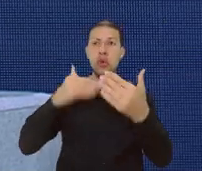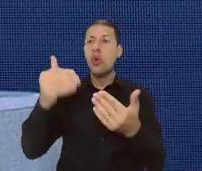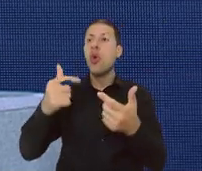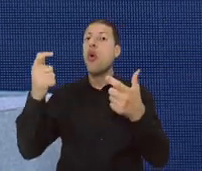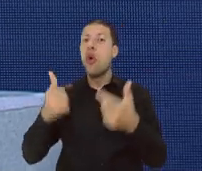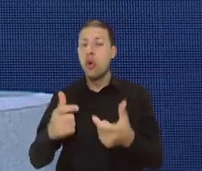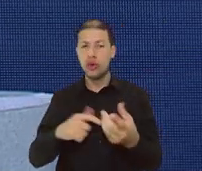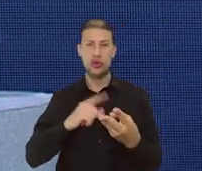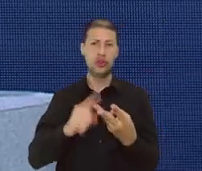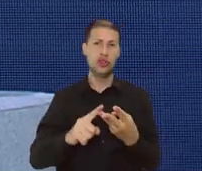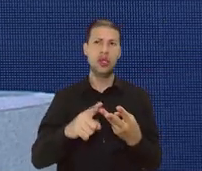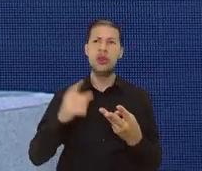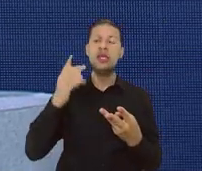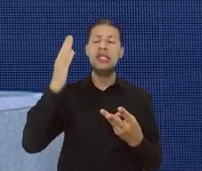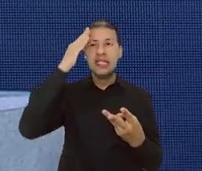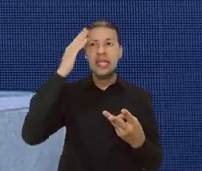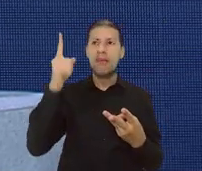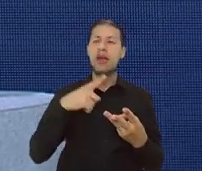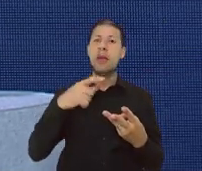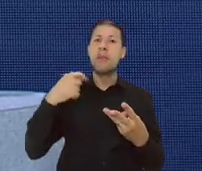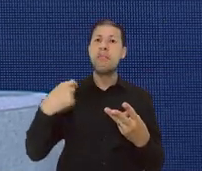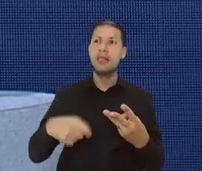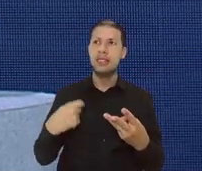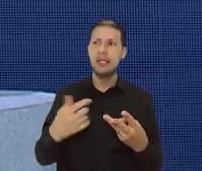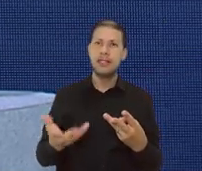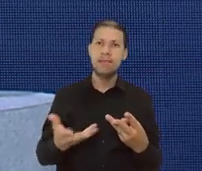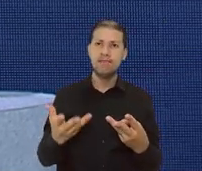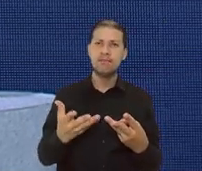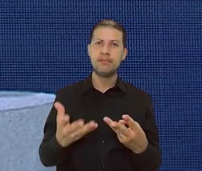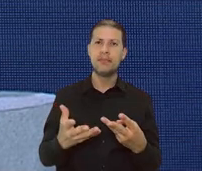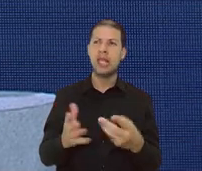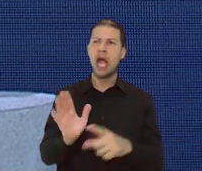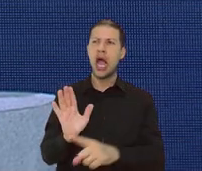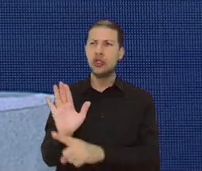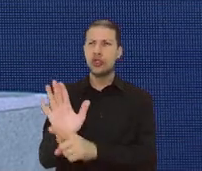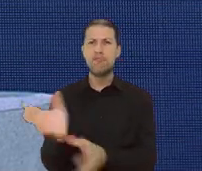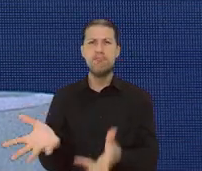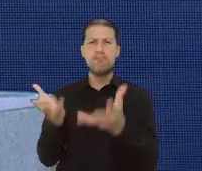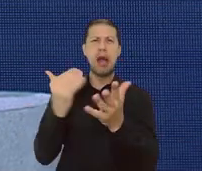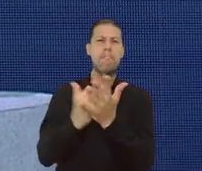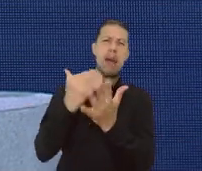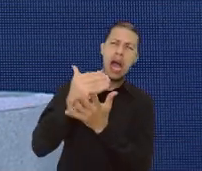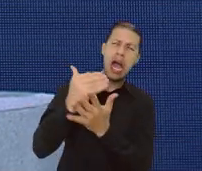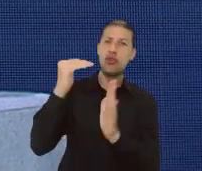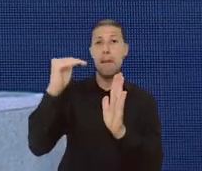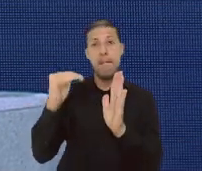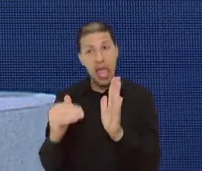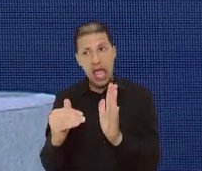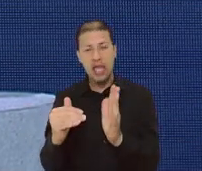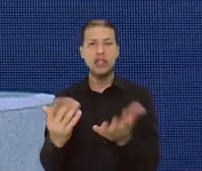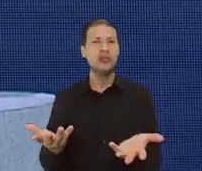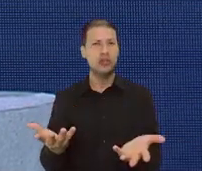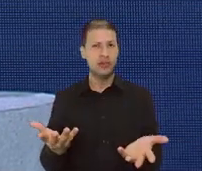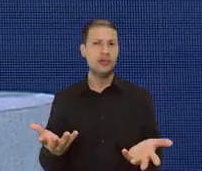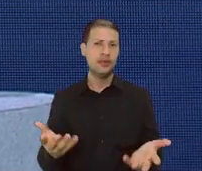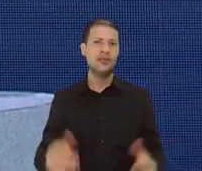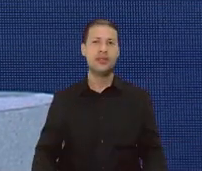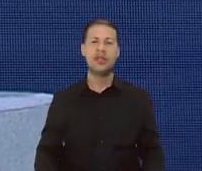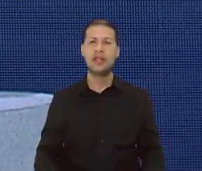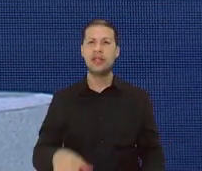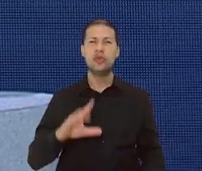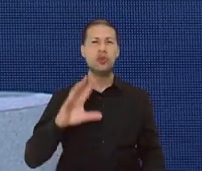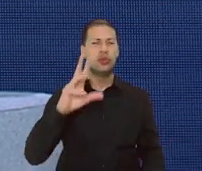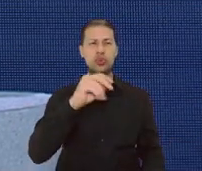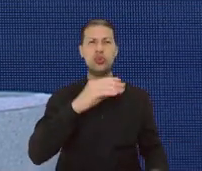já sabe o que que onde você precisa daquele Crush a mais ou menos Então isso é que todas as